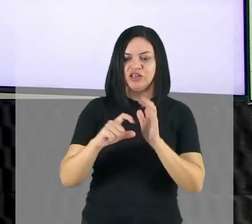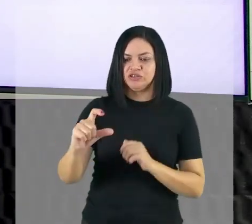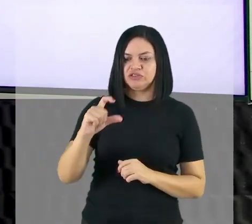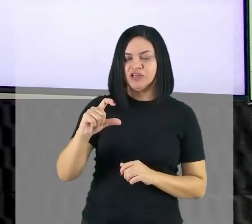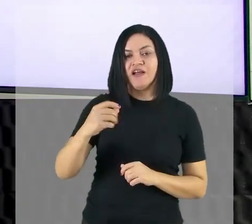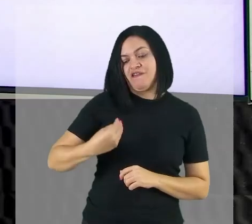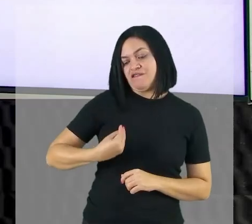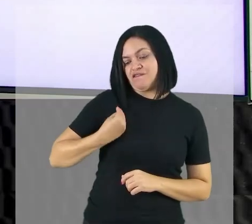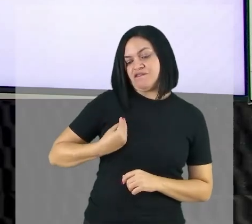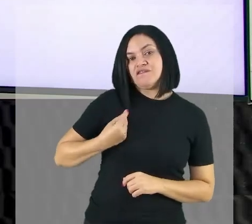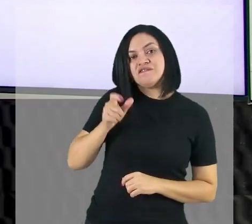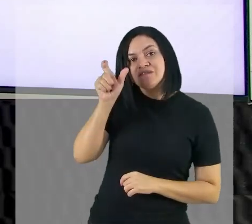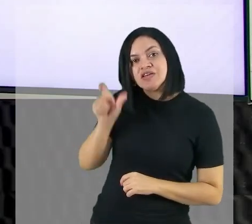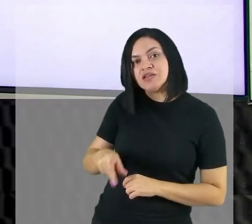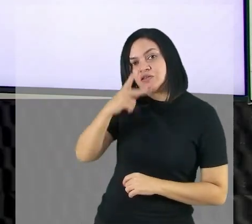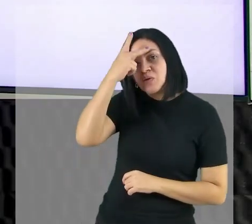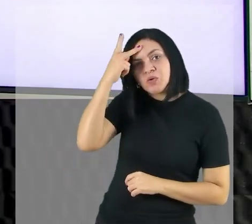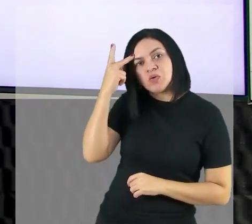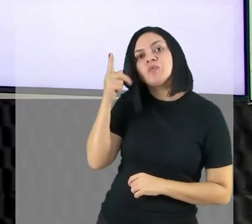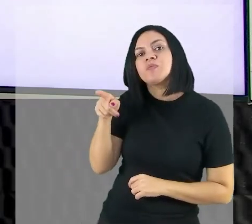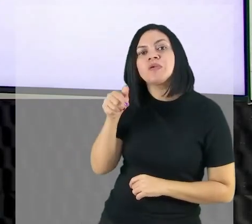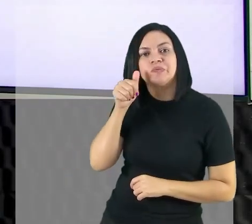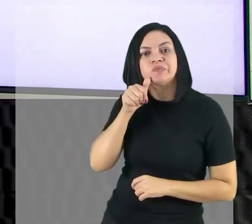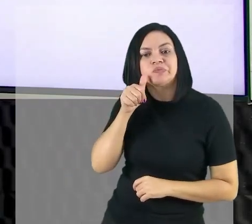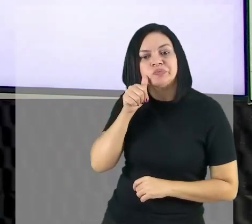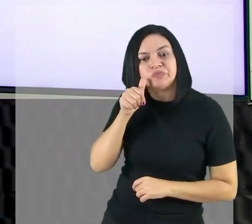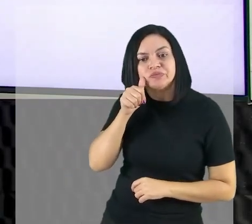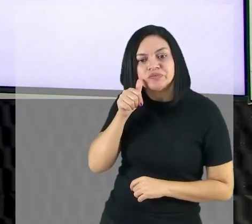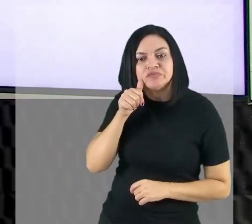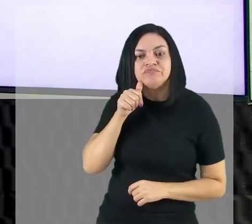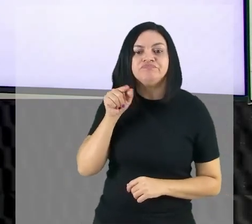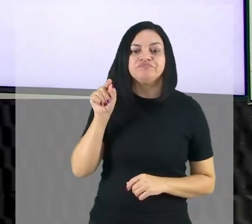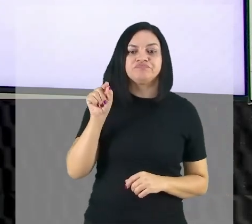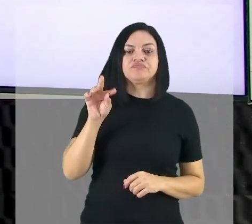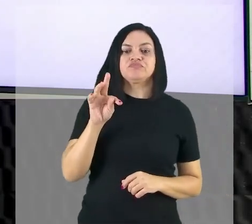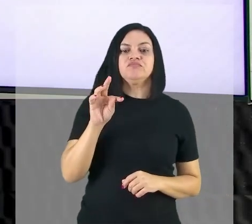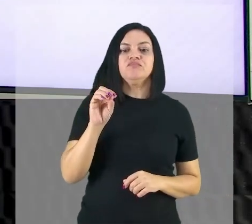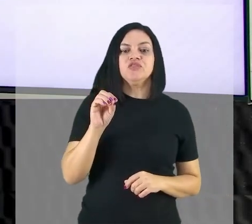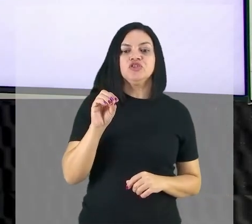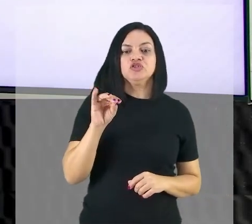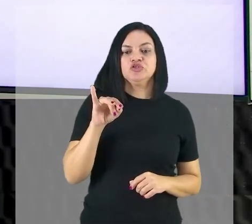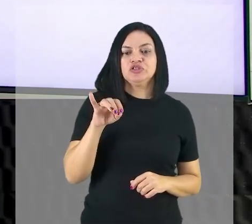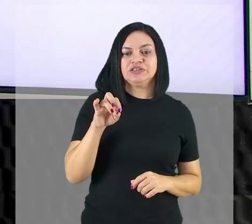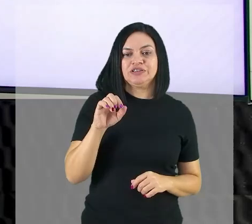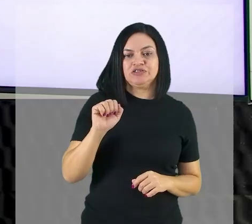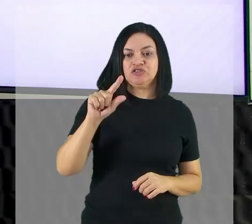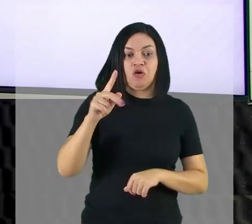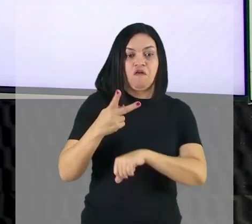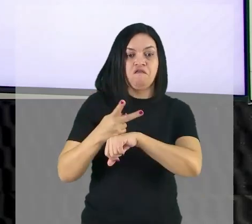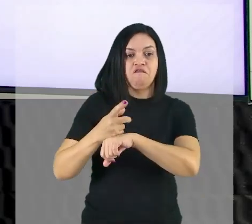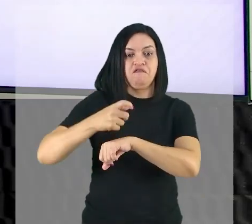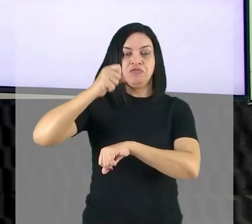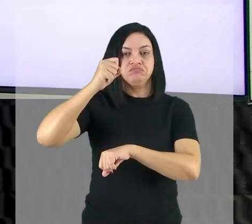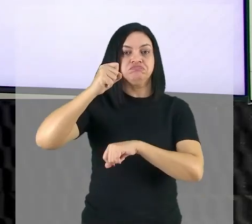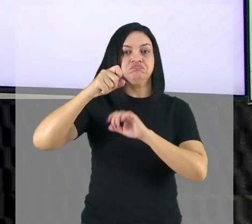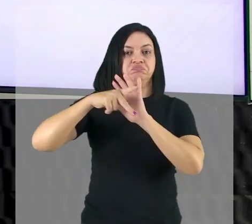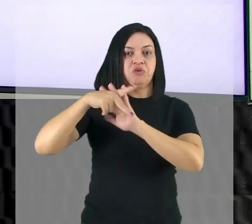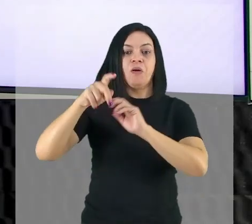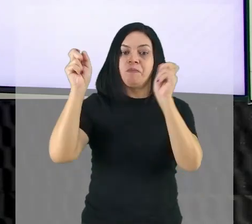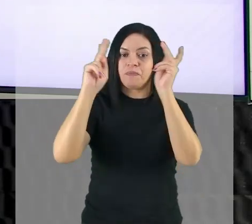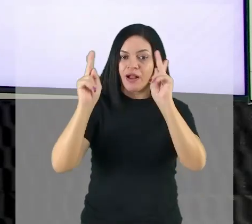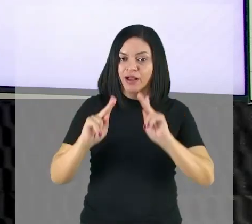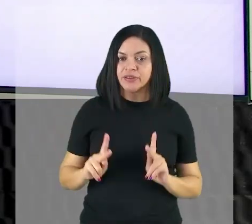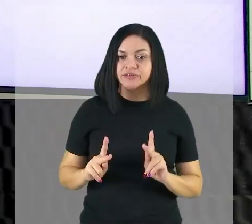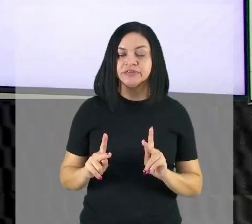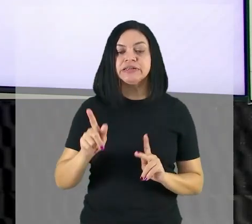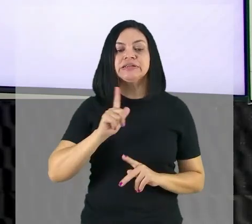vida de uma pessoa. Nobel Peace Prize, é uma vencedora do Prêmio Nobel da Paz, e ali